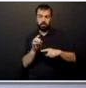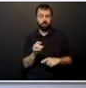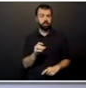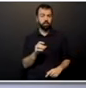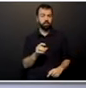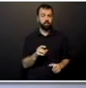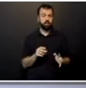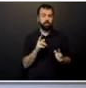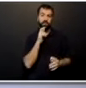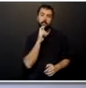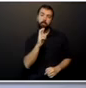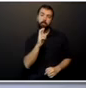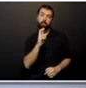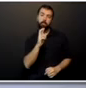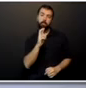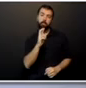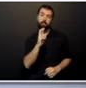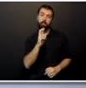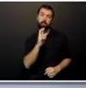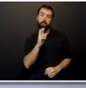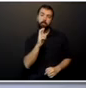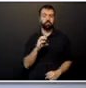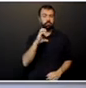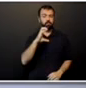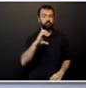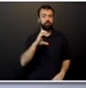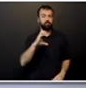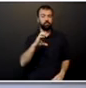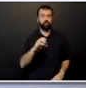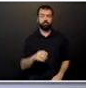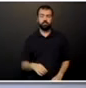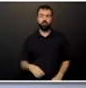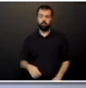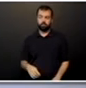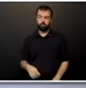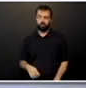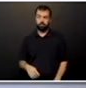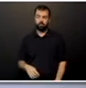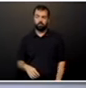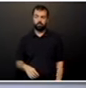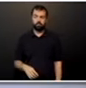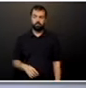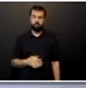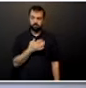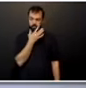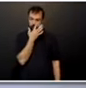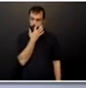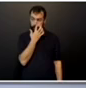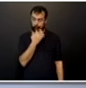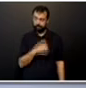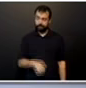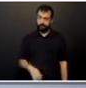jogadores com menos de 25 anos de idade e na parte de baixo o total de jogadores